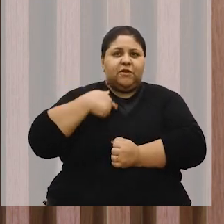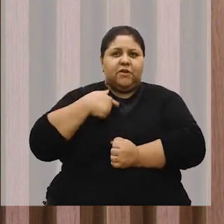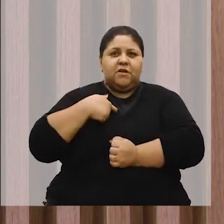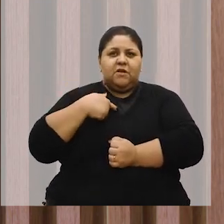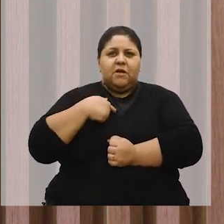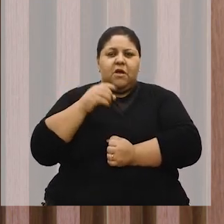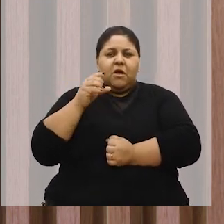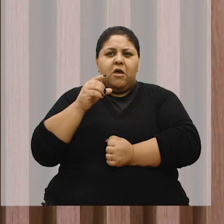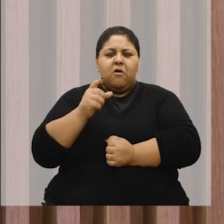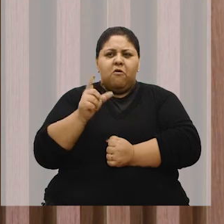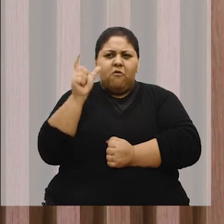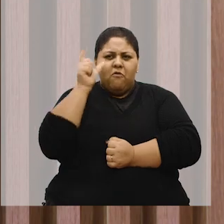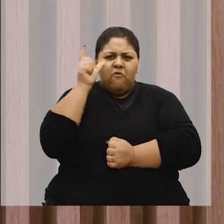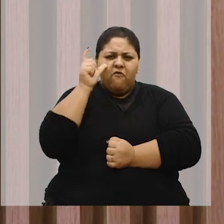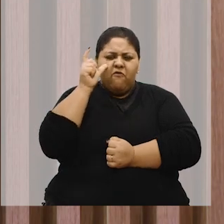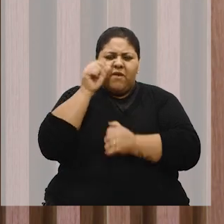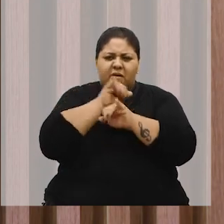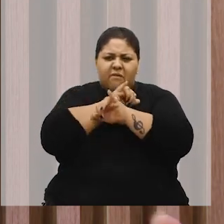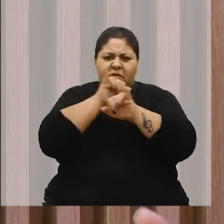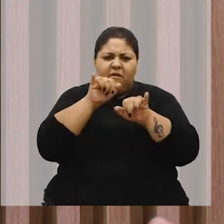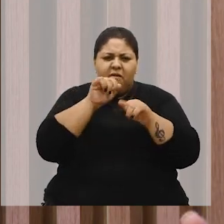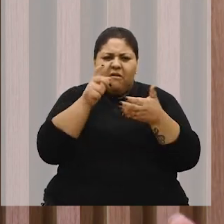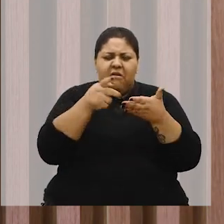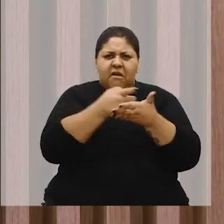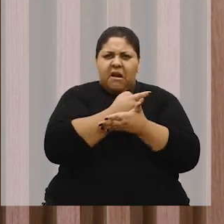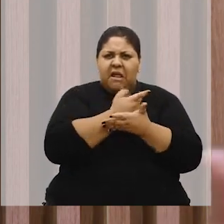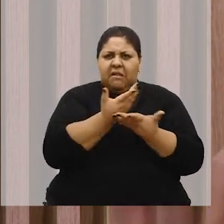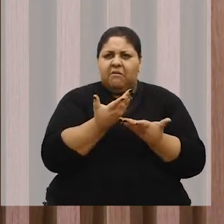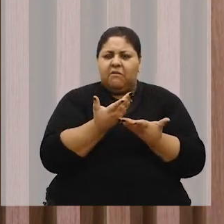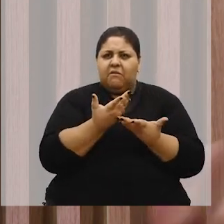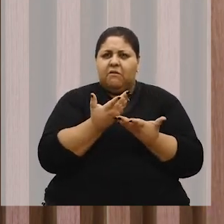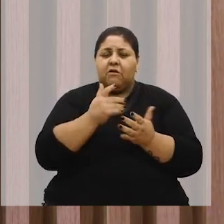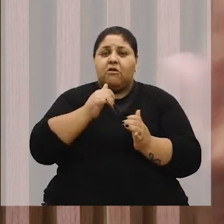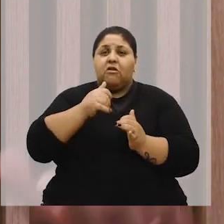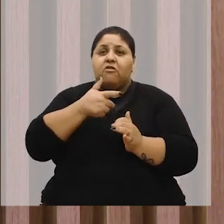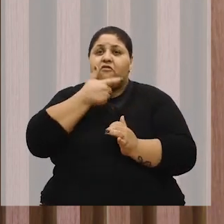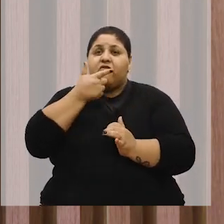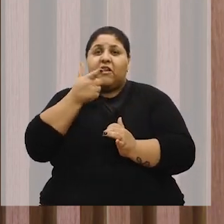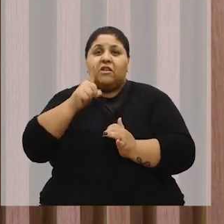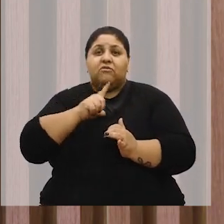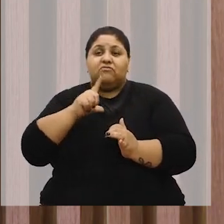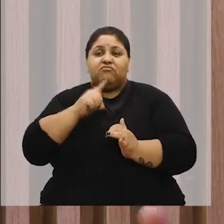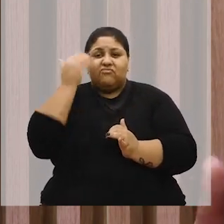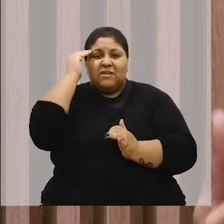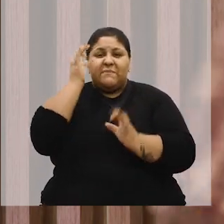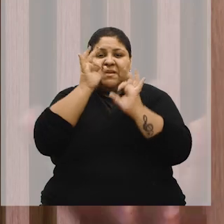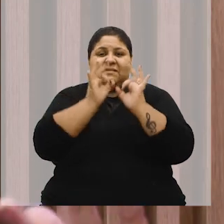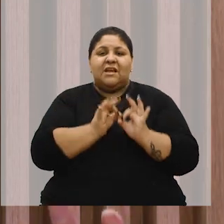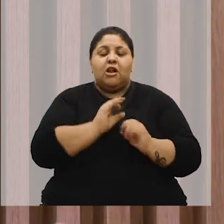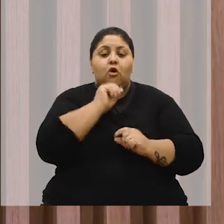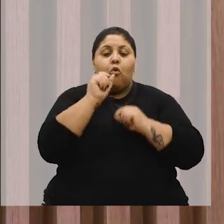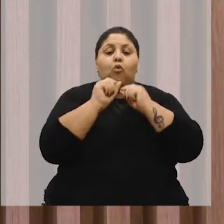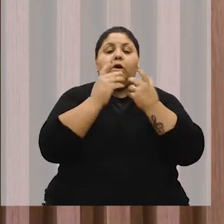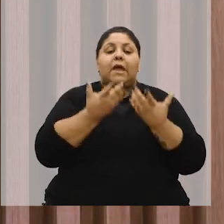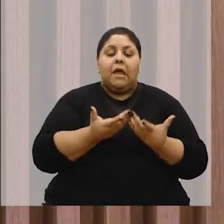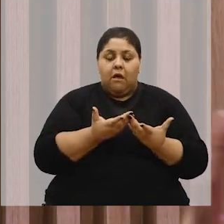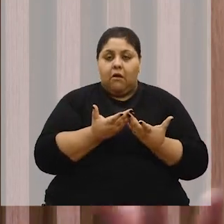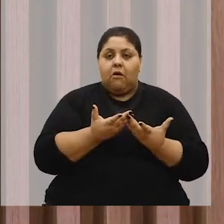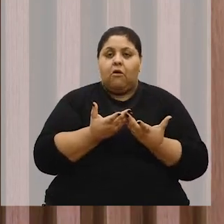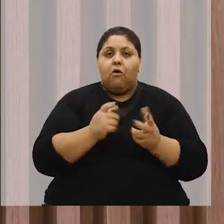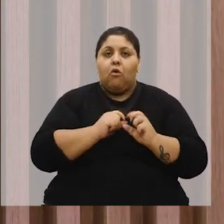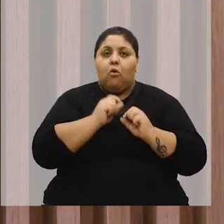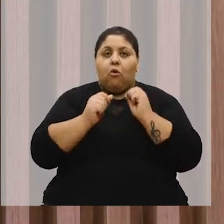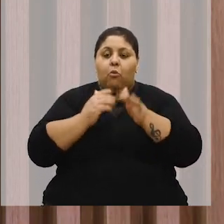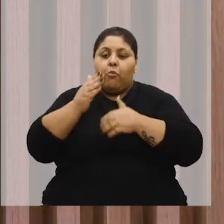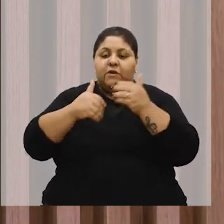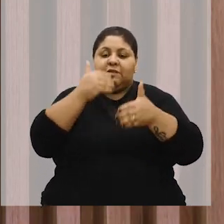ele era um pouco falho, porque imagina, né, Enzo, Braga, que eu falava, mas eu não tinha a mínima noção do que seria, né, como é